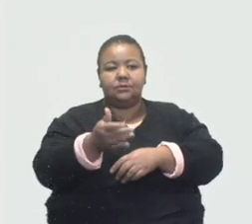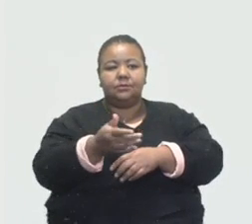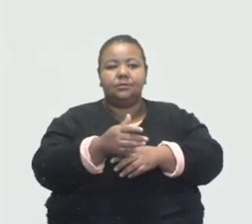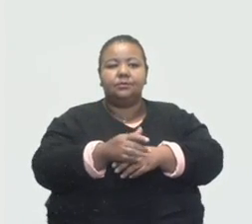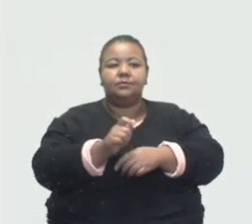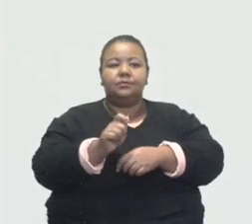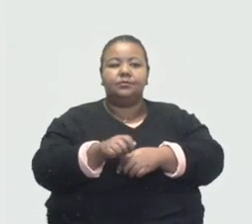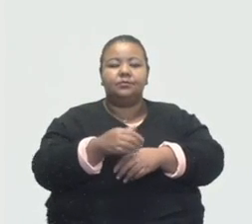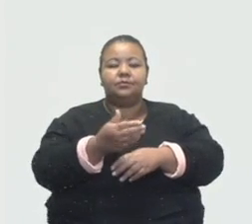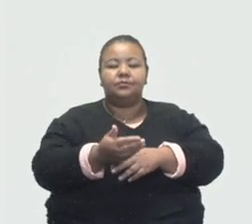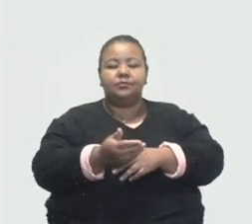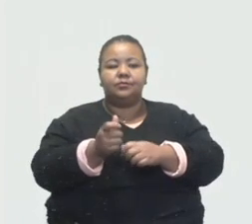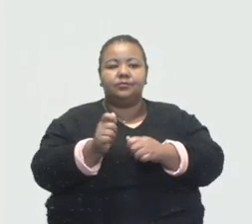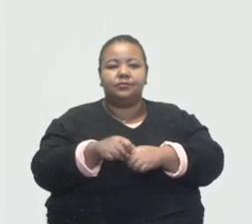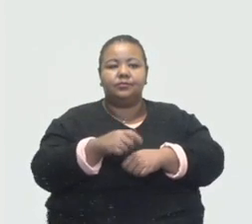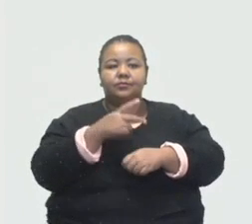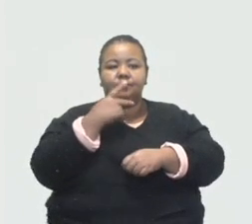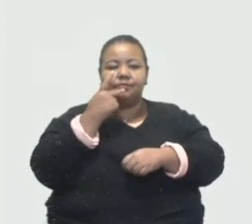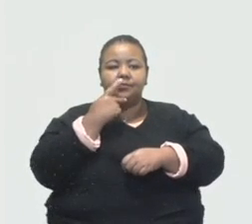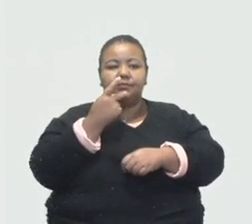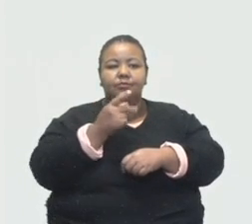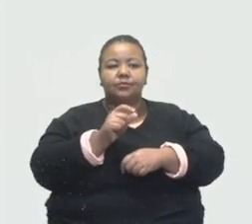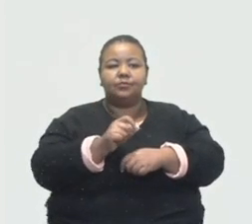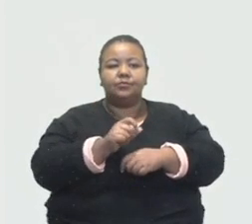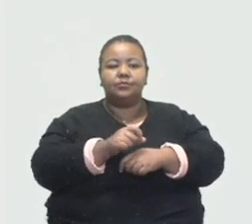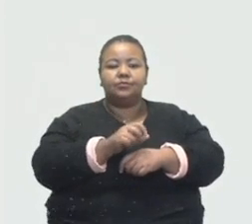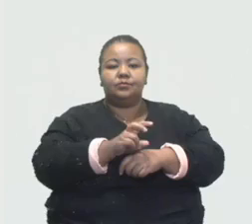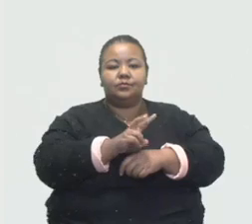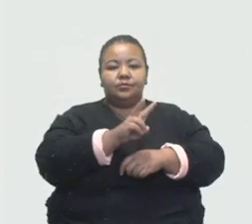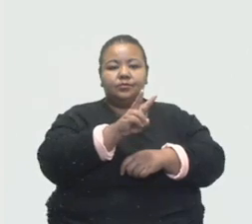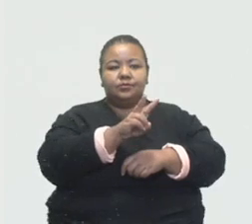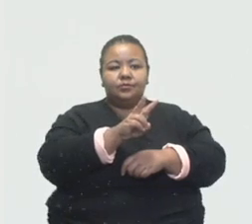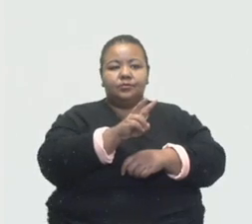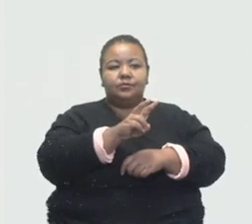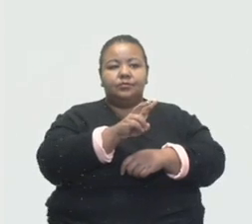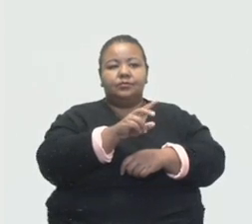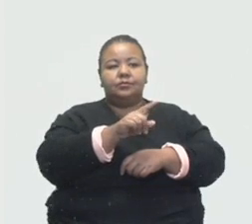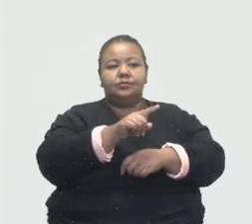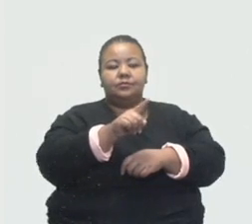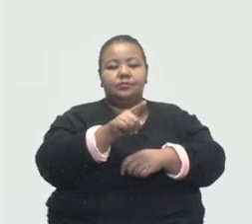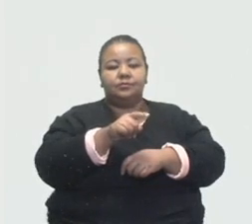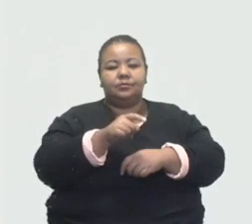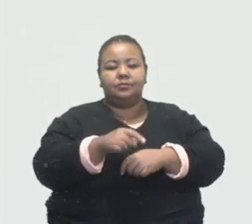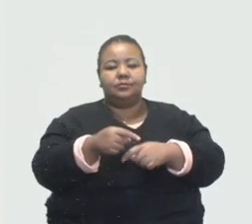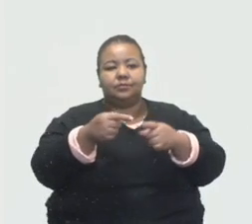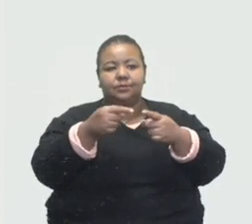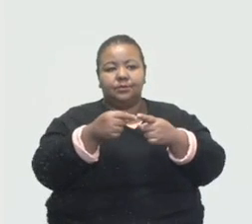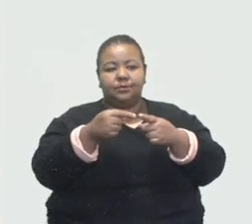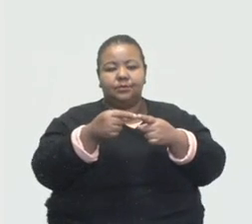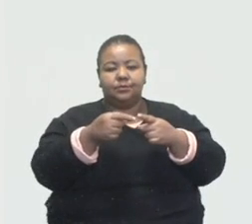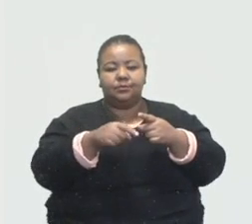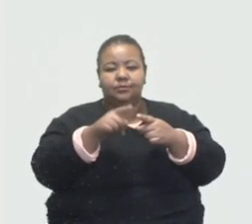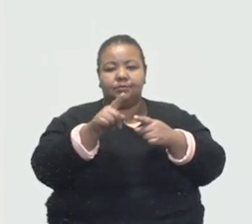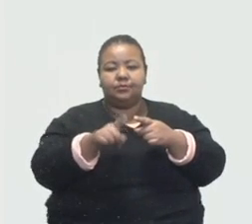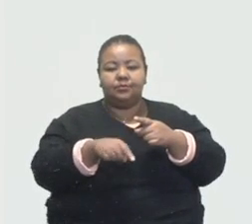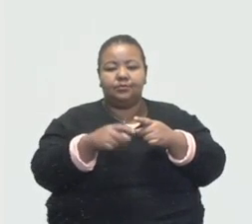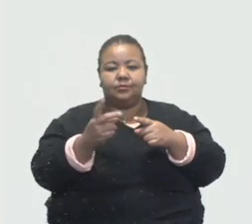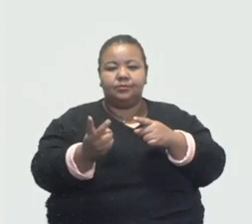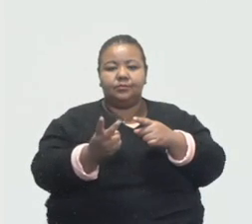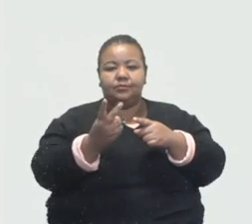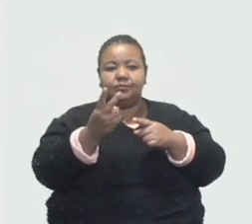podemos dizer a seguinte coisa, fazer que o nosso vetor, autovetor associado ao nosso